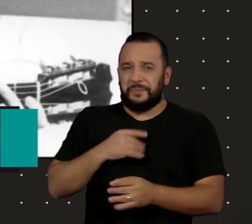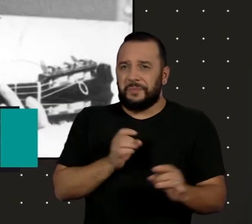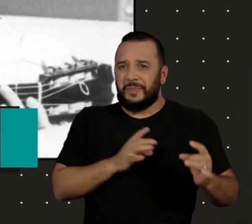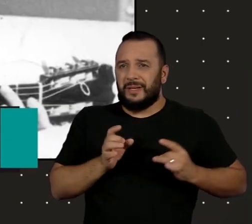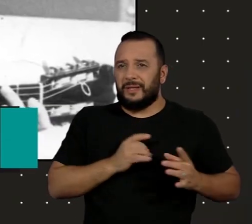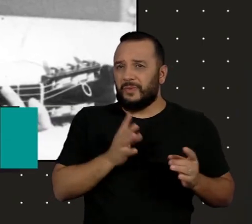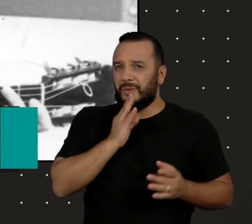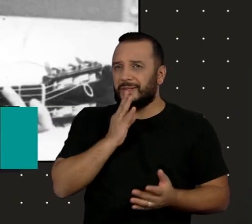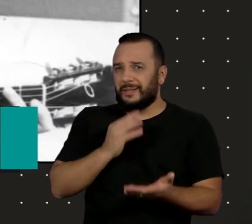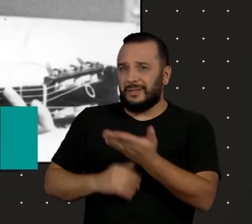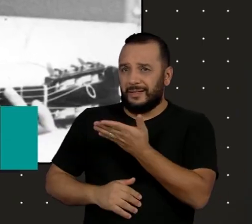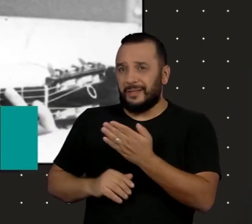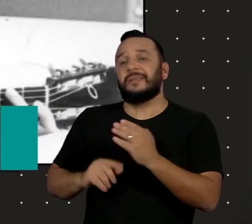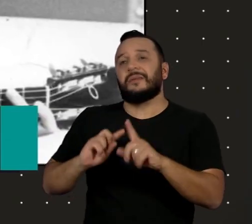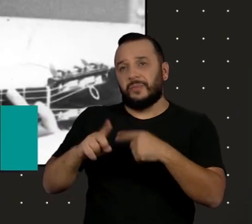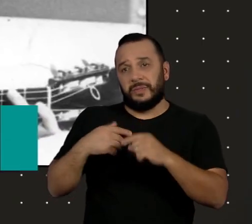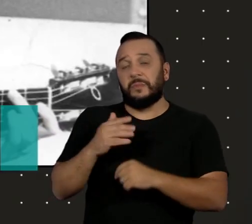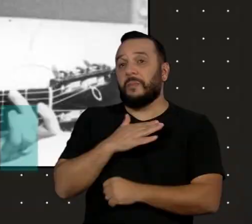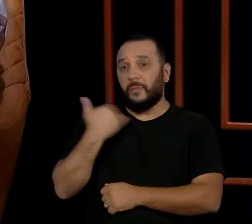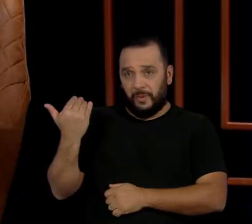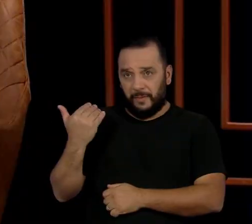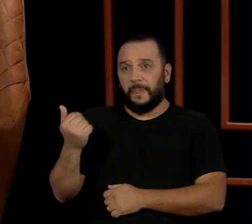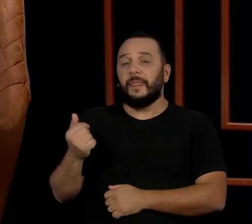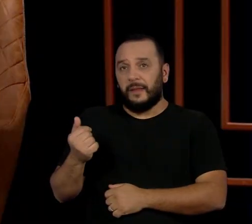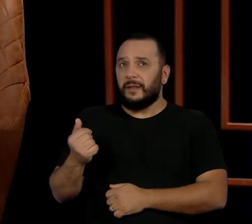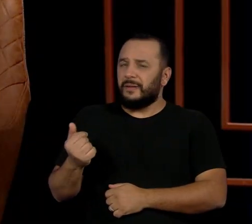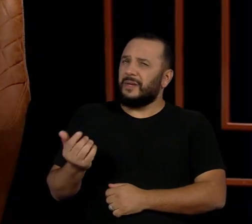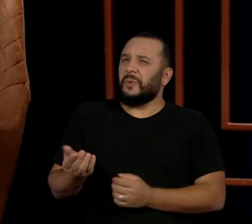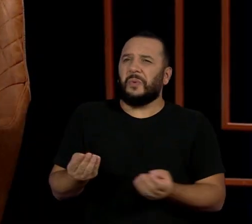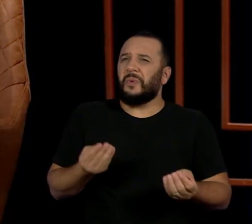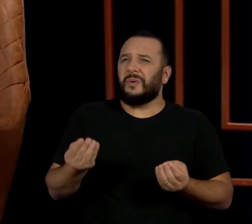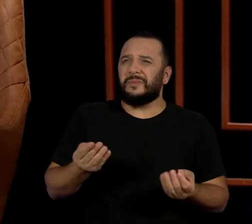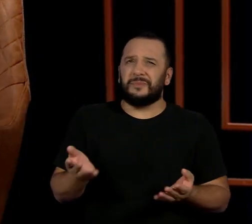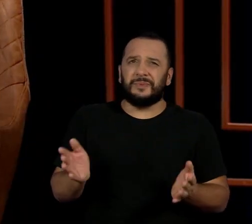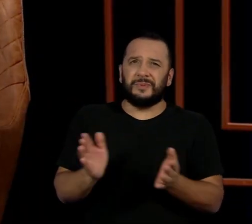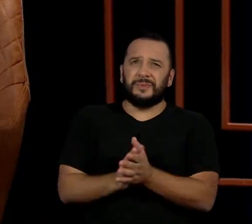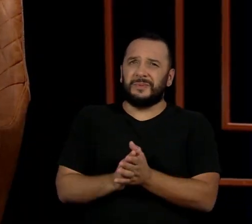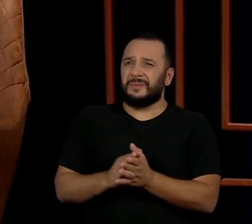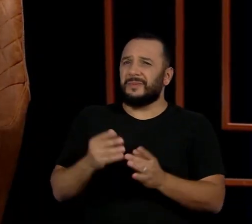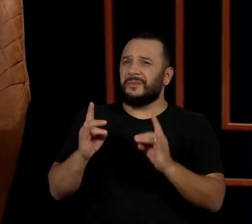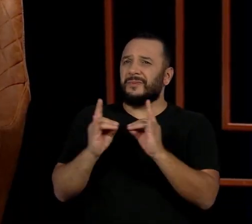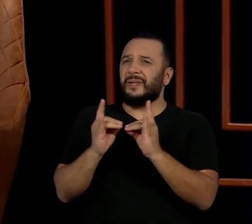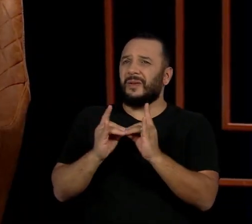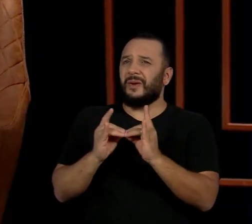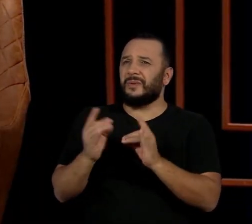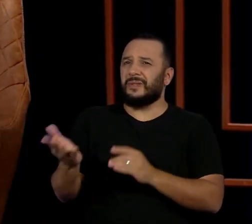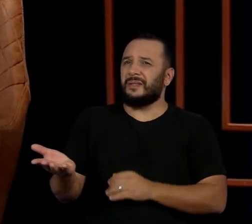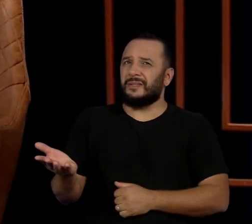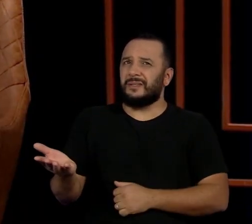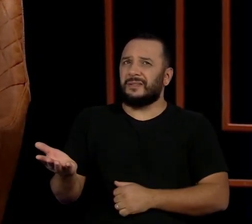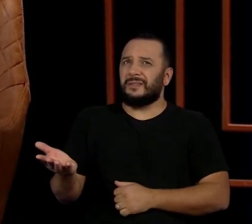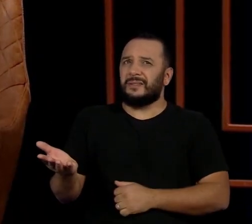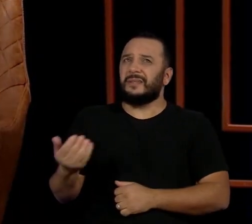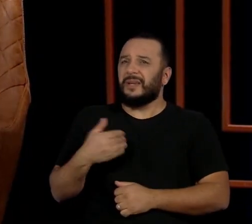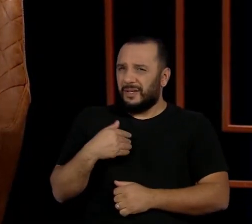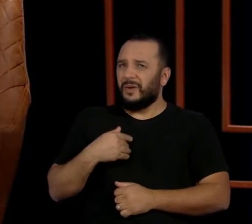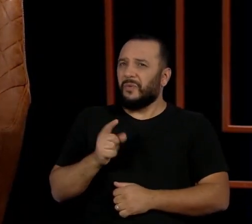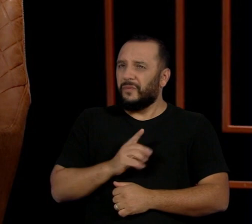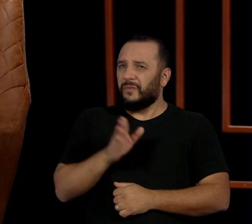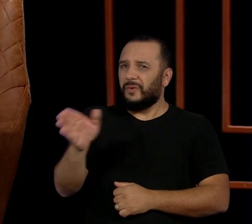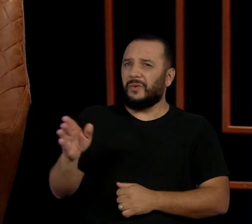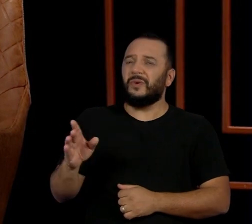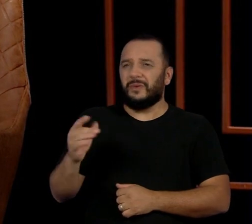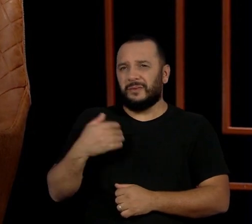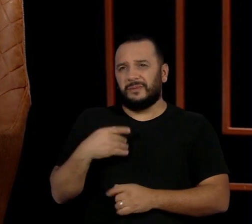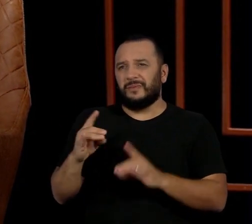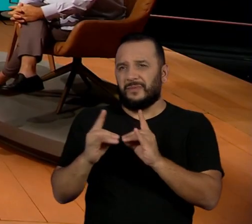Quando o João Gilberto faleceu, apesar de ser amigo da Bebel Gilberto, eu falei, como eu fui no velório do Glauber? Eu tenho que ir no velório do...